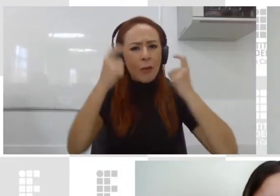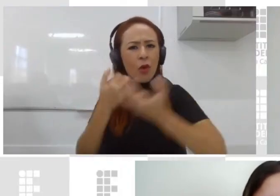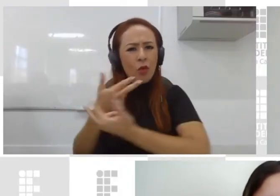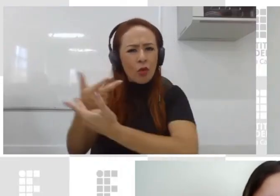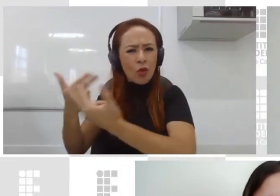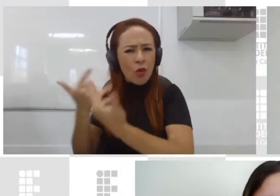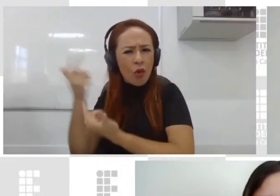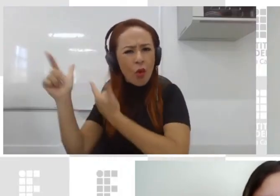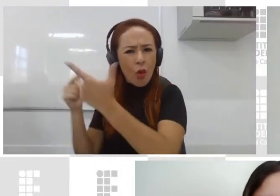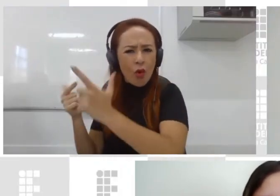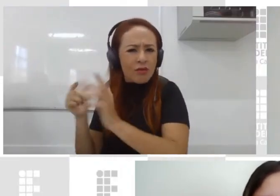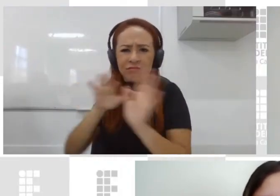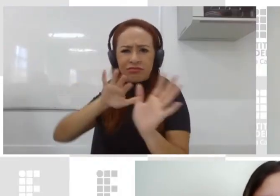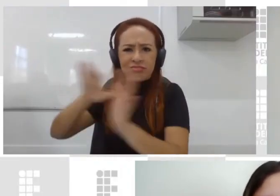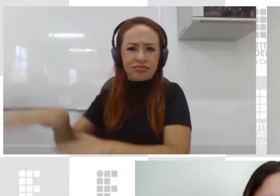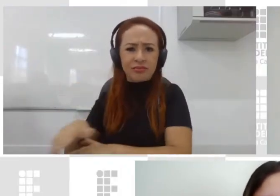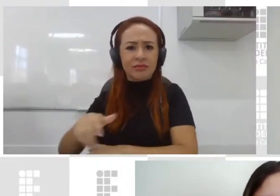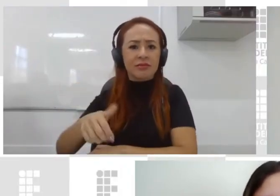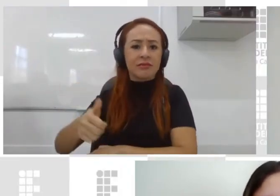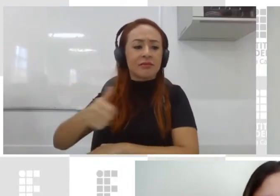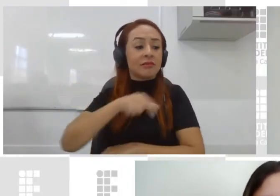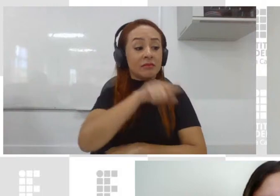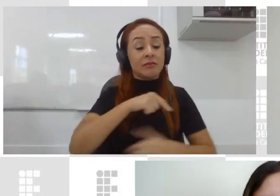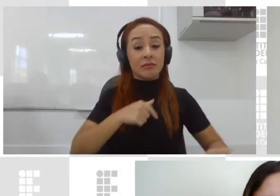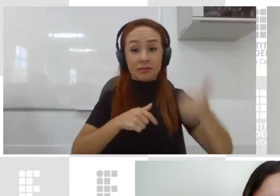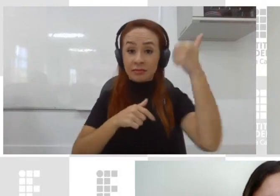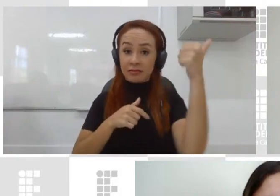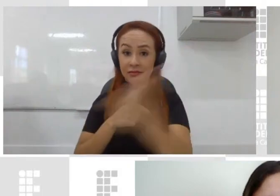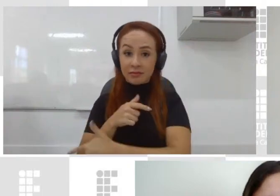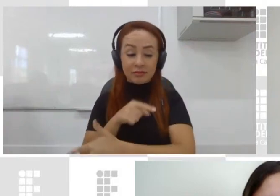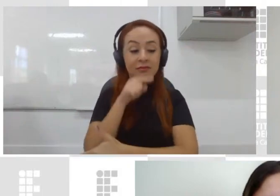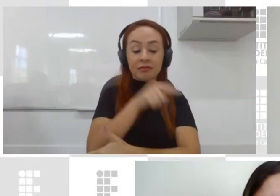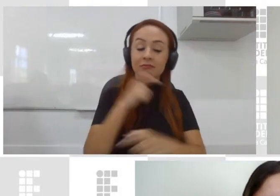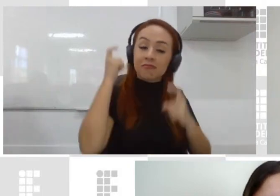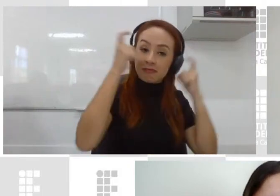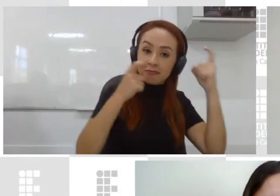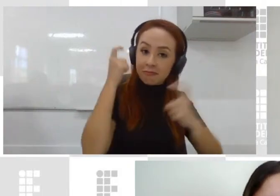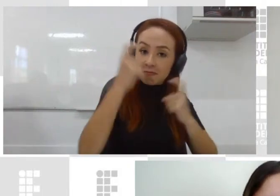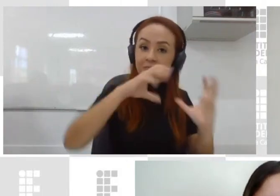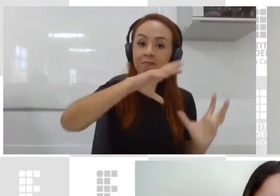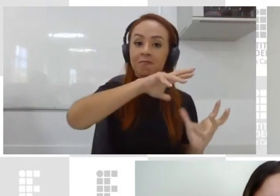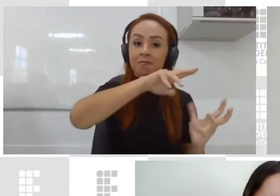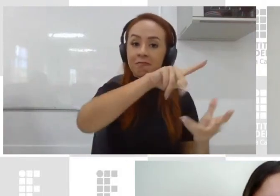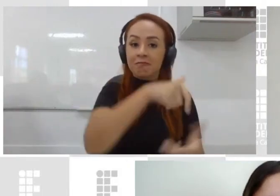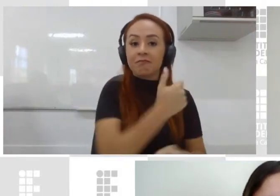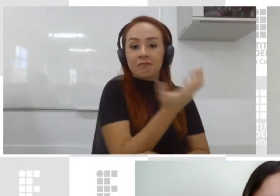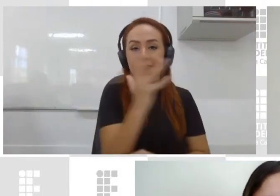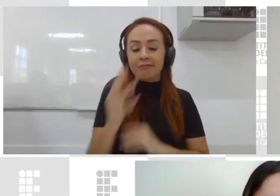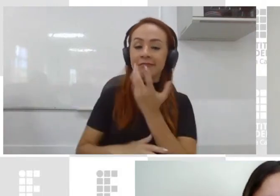não há como negarmos, né, que nós estamos passando por adentrando ou